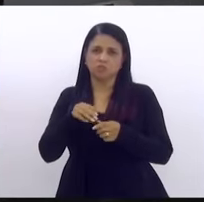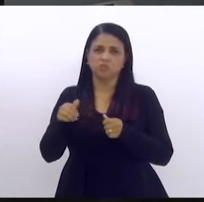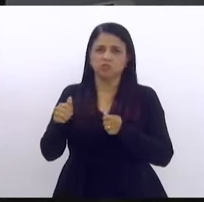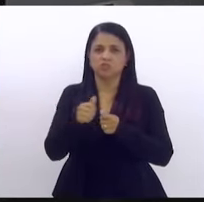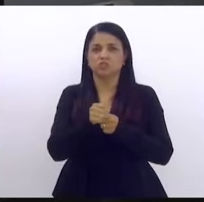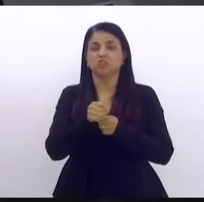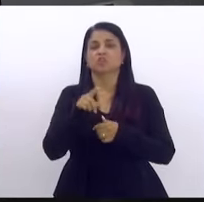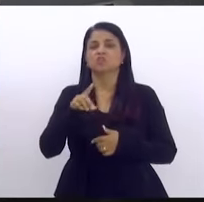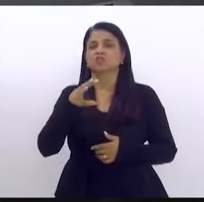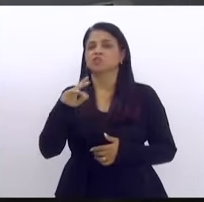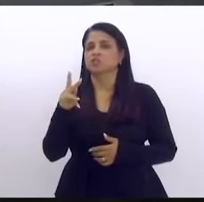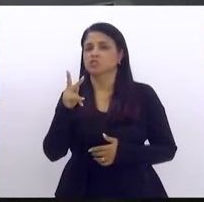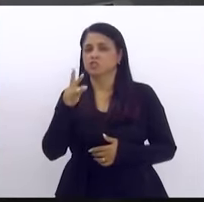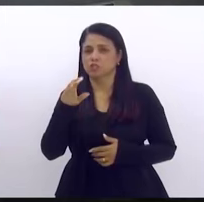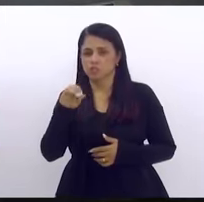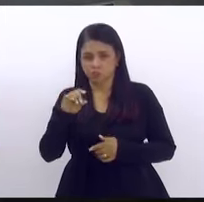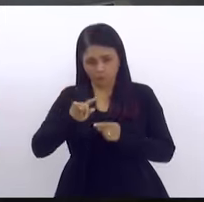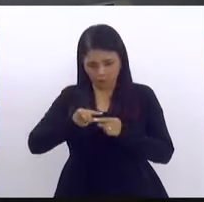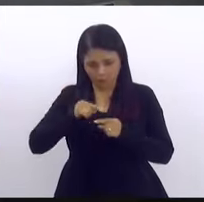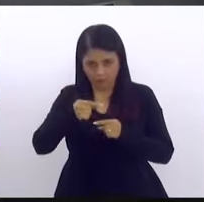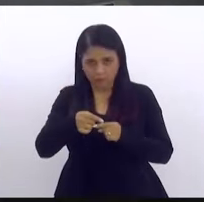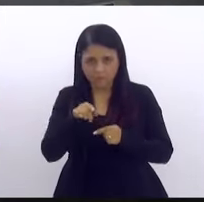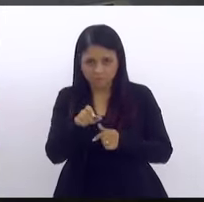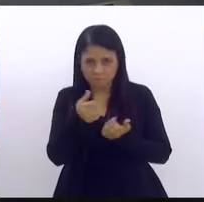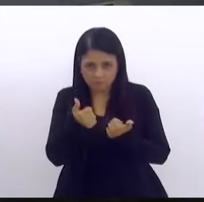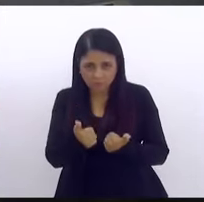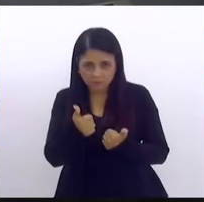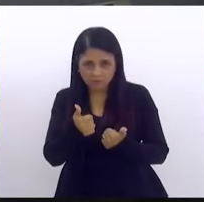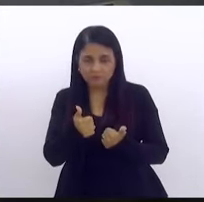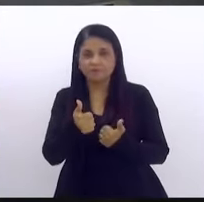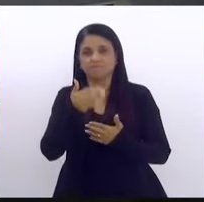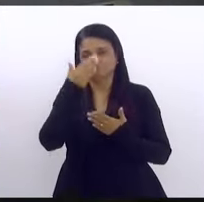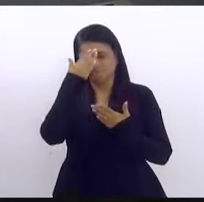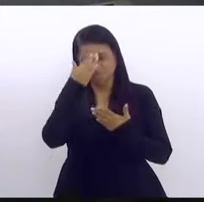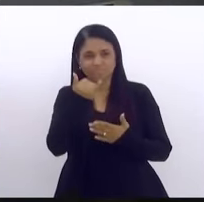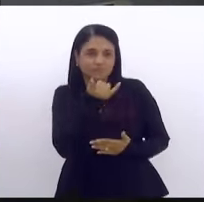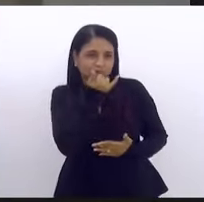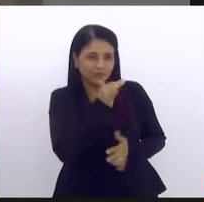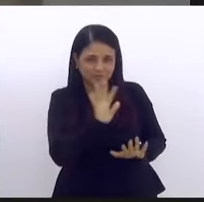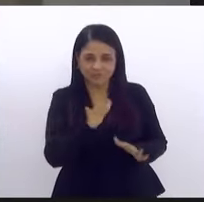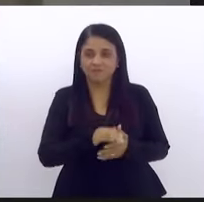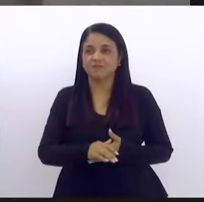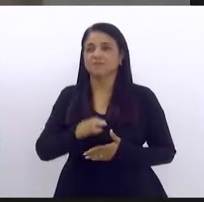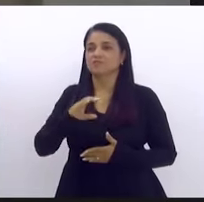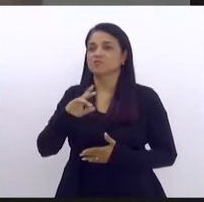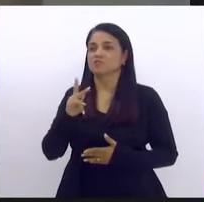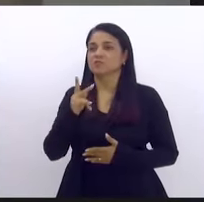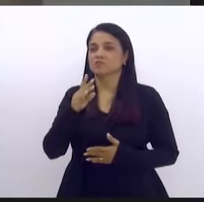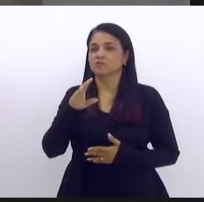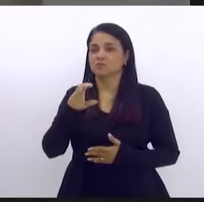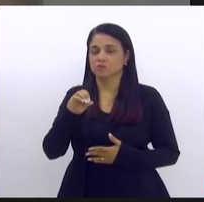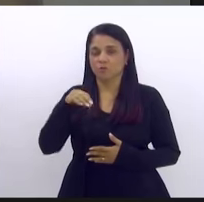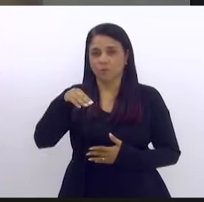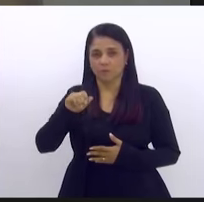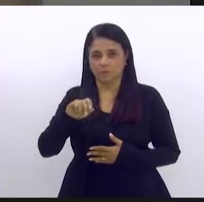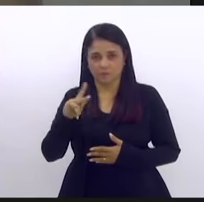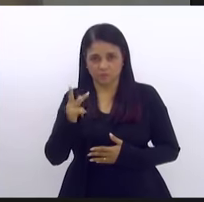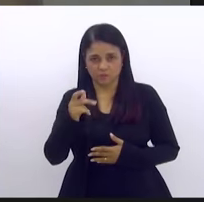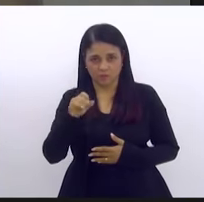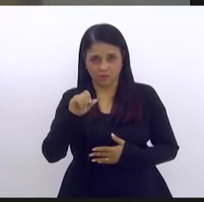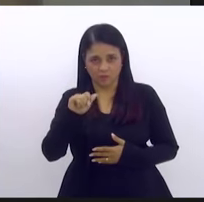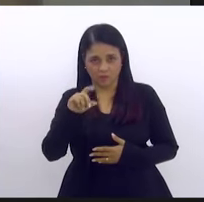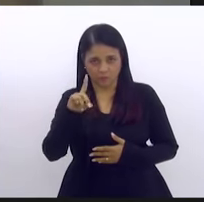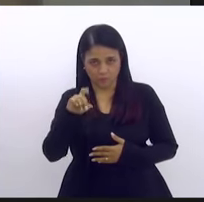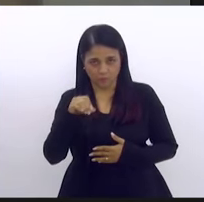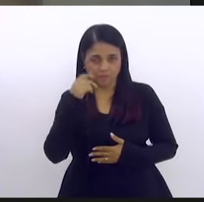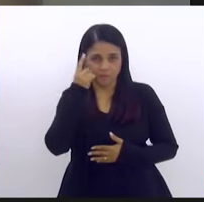vez, perdão. Em seguida a senhora, pode ser? Perdão. Obrigado, meu amor. Chico Machado. Senhor presidente, colegas deputados e